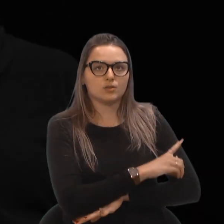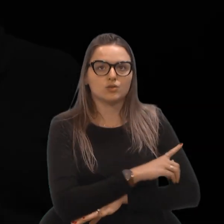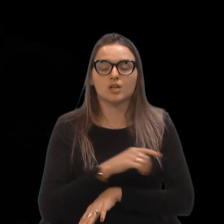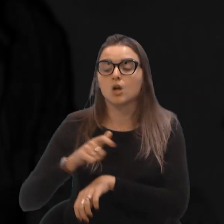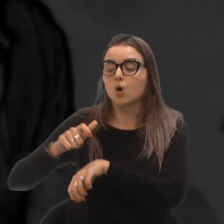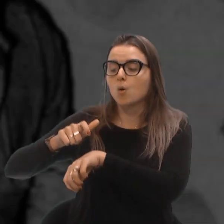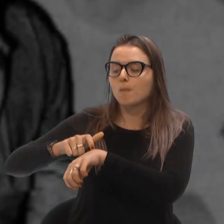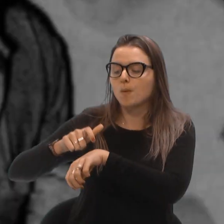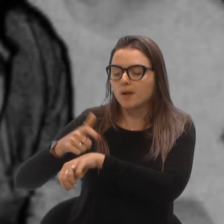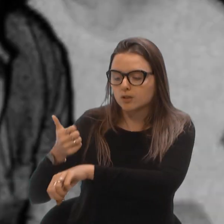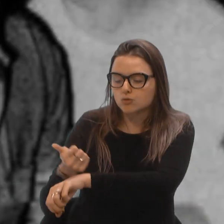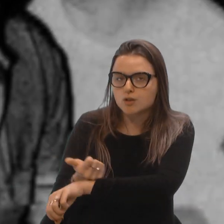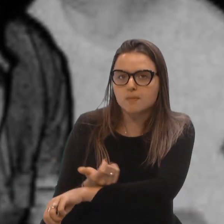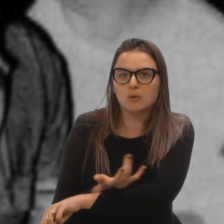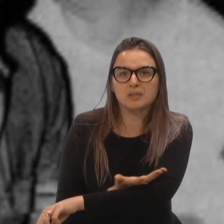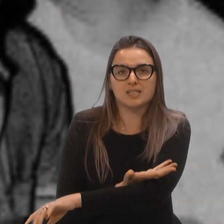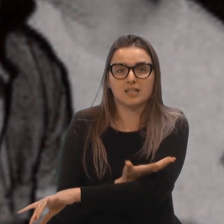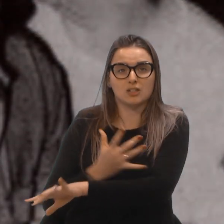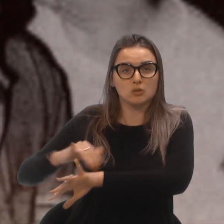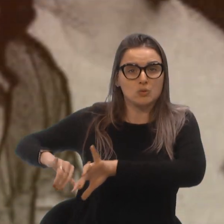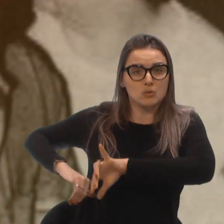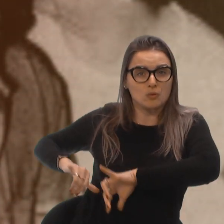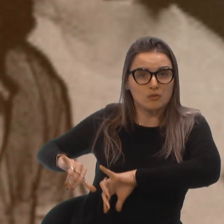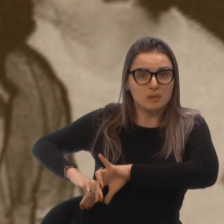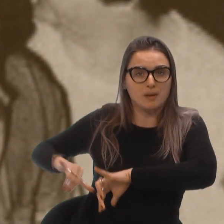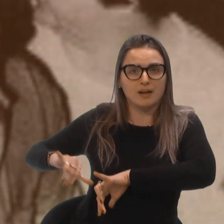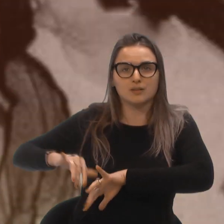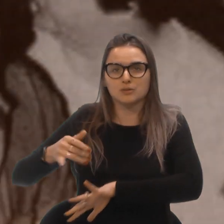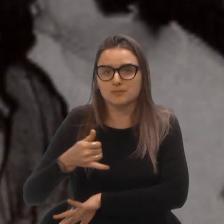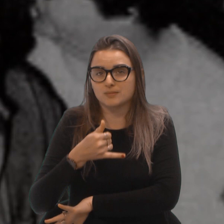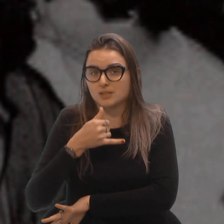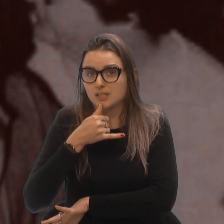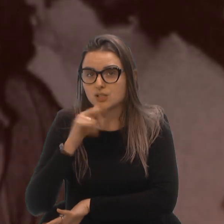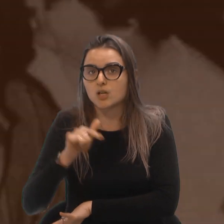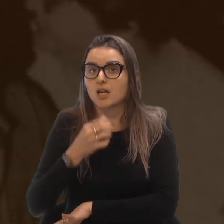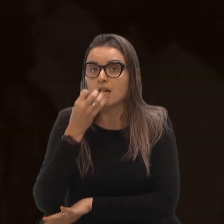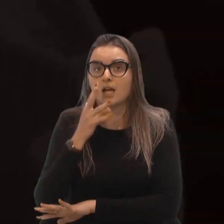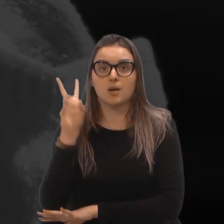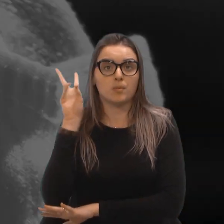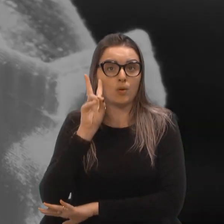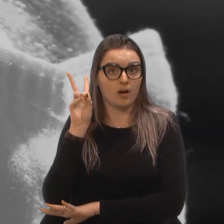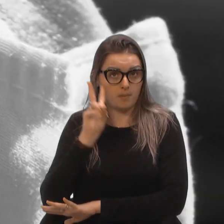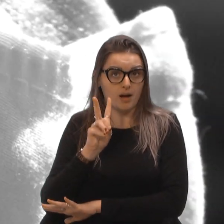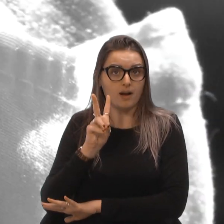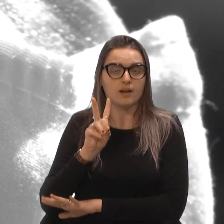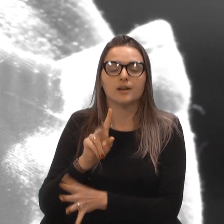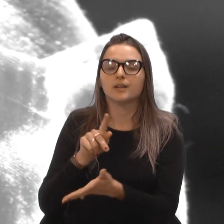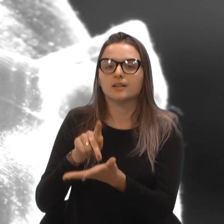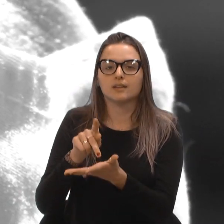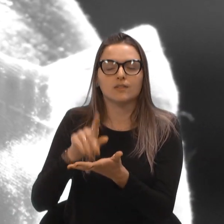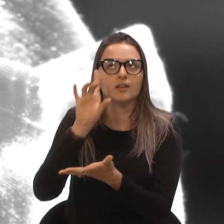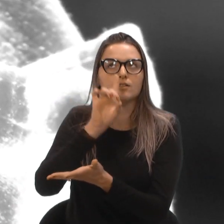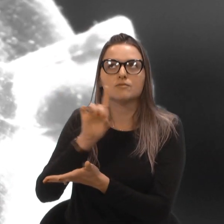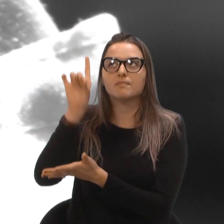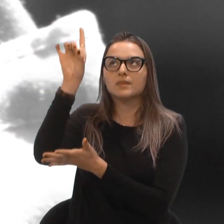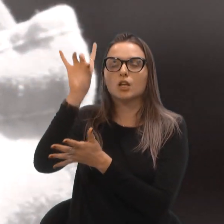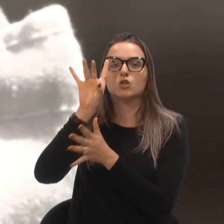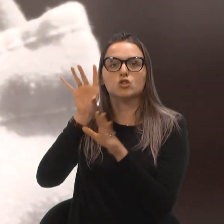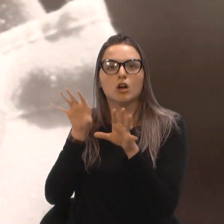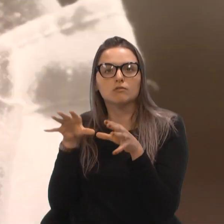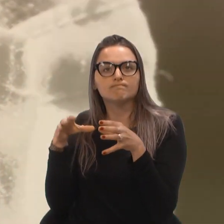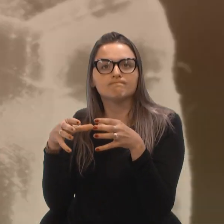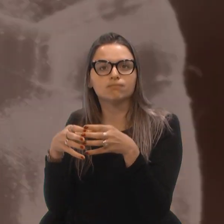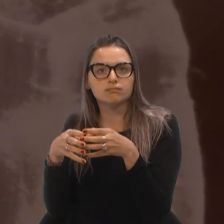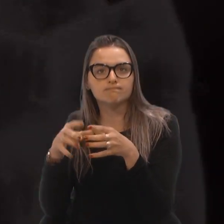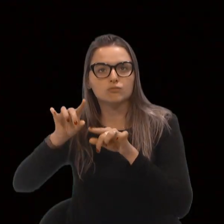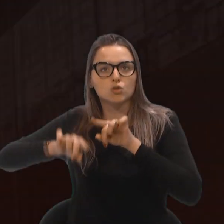esse dia. Nesses momentos de emoção, sofrimento e tristeza, é bom lembrar que, na verdade, Deus